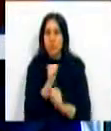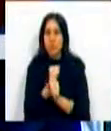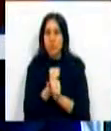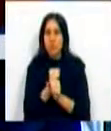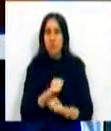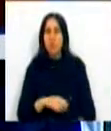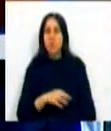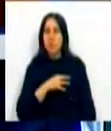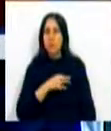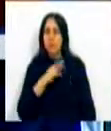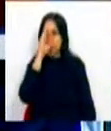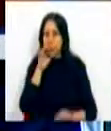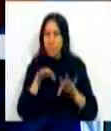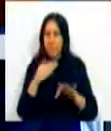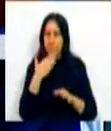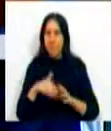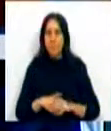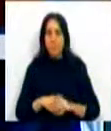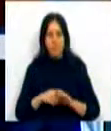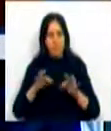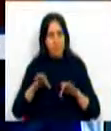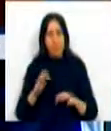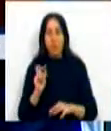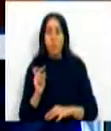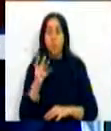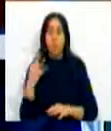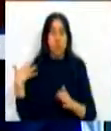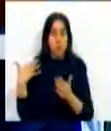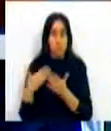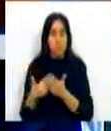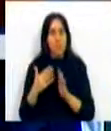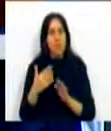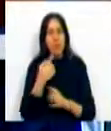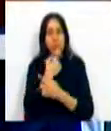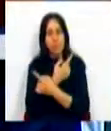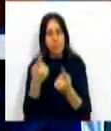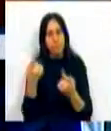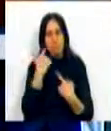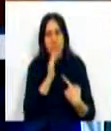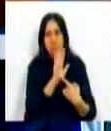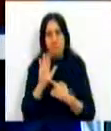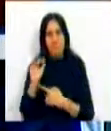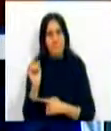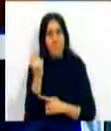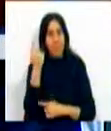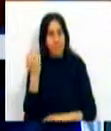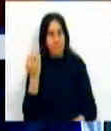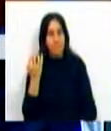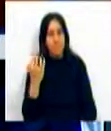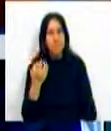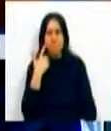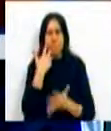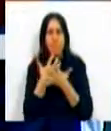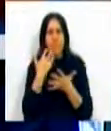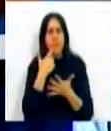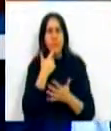agradecia que terminasse, por favor. Vou terminar. Nos últimos 4 anos, mas posso lhe dizer que o primeiro sinal que foi dado, e que é um sinal de enorme